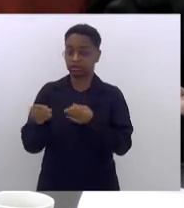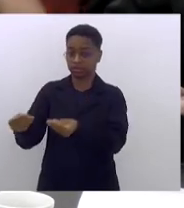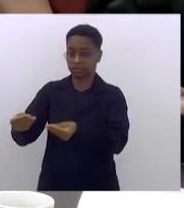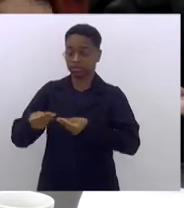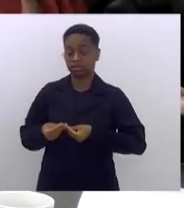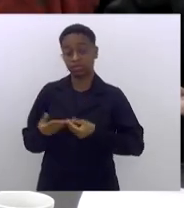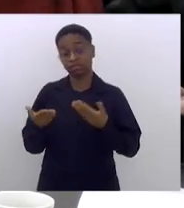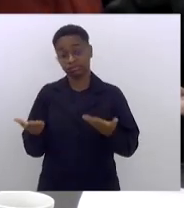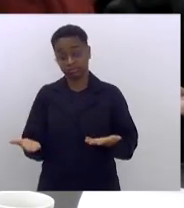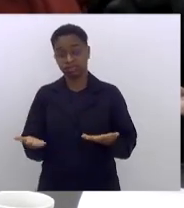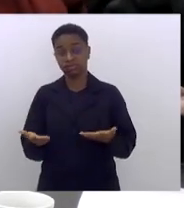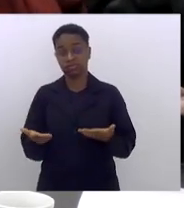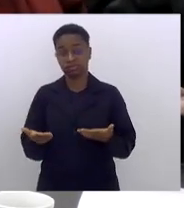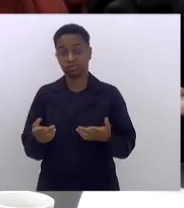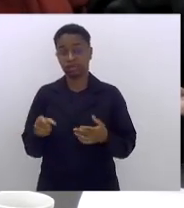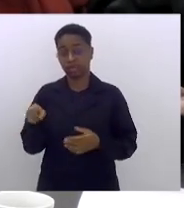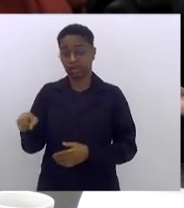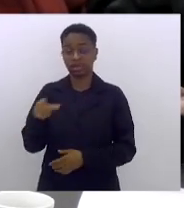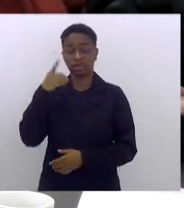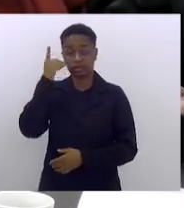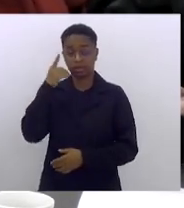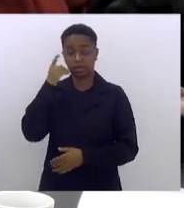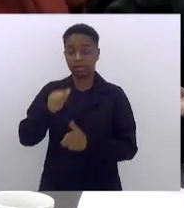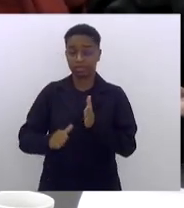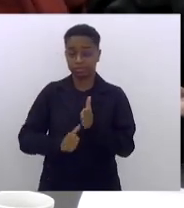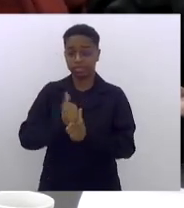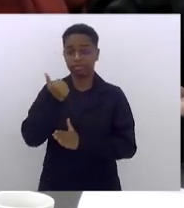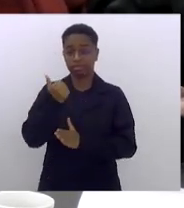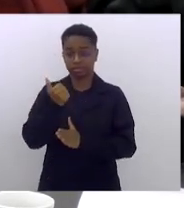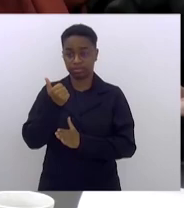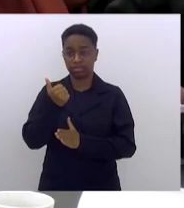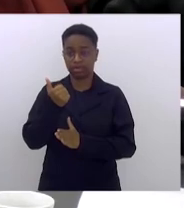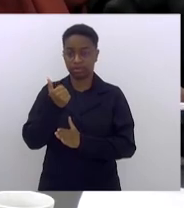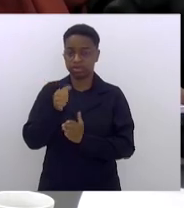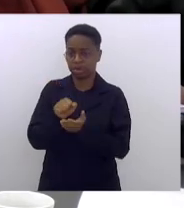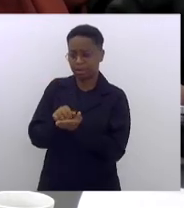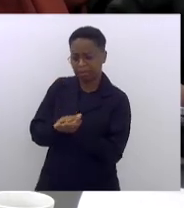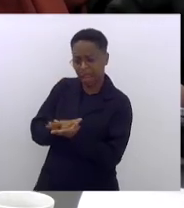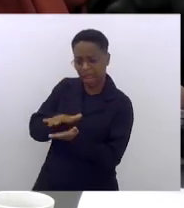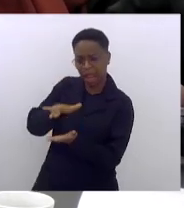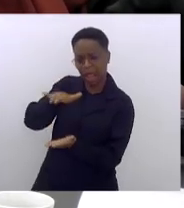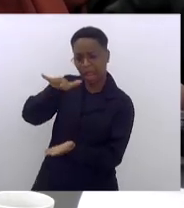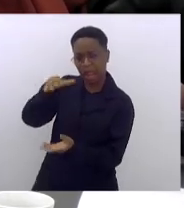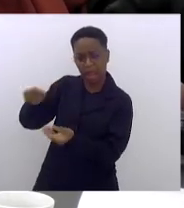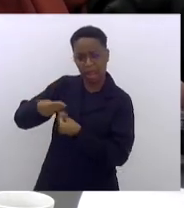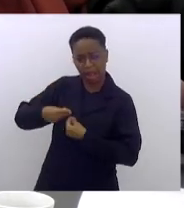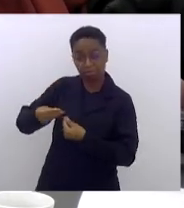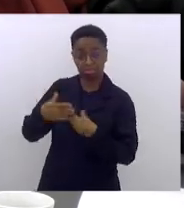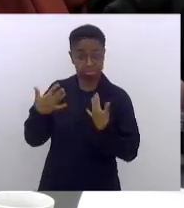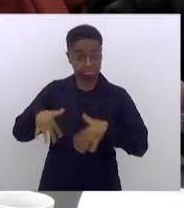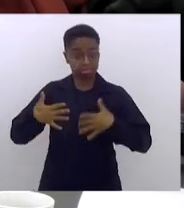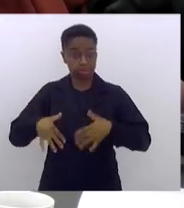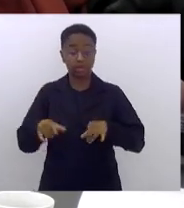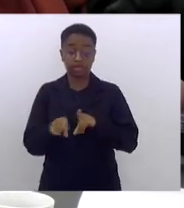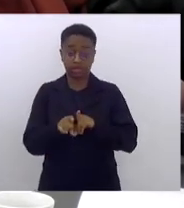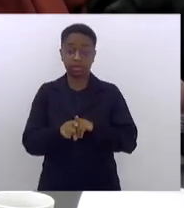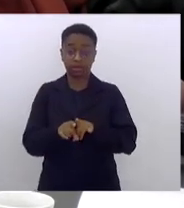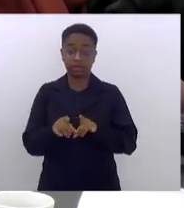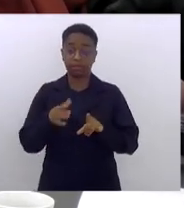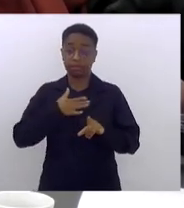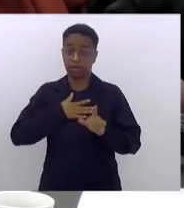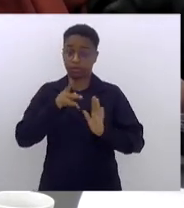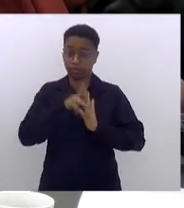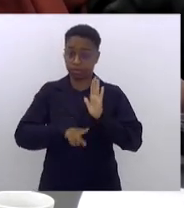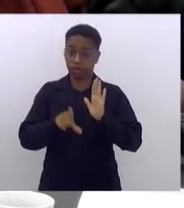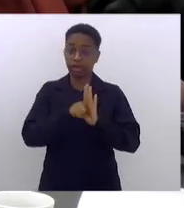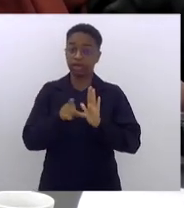para uma deputada de primeiro mandato, que está começando agora, é um volume considerável. Então, assim, vai aparecer muito PL meu na CCJ,